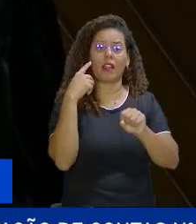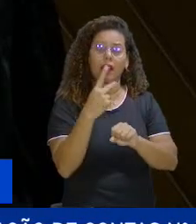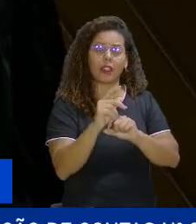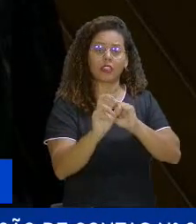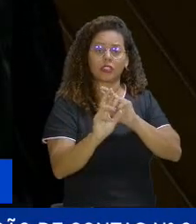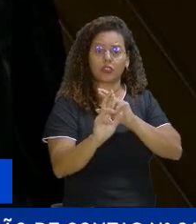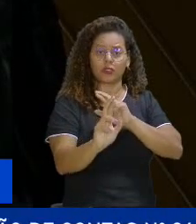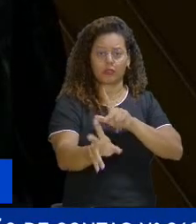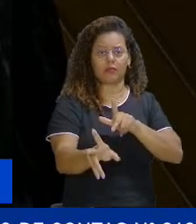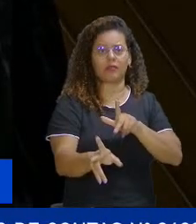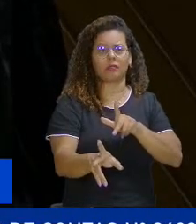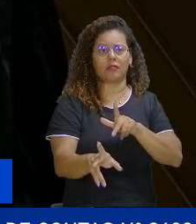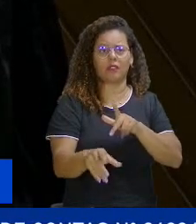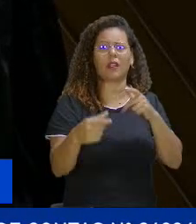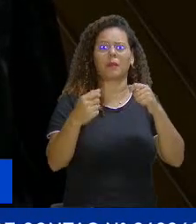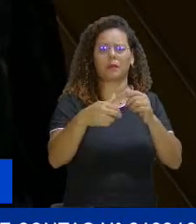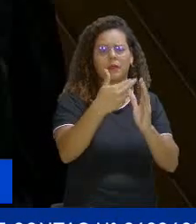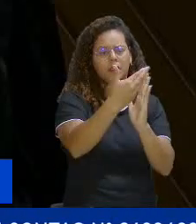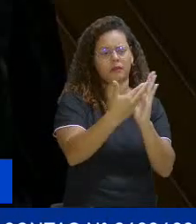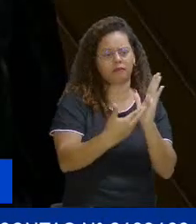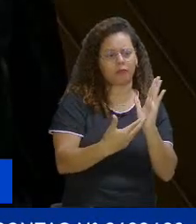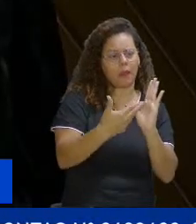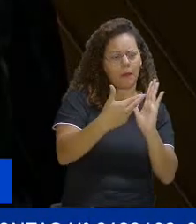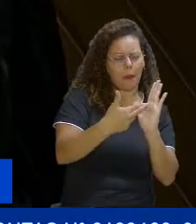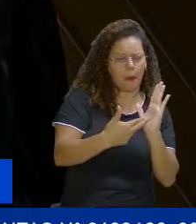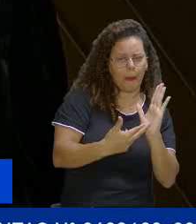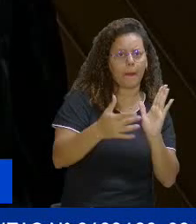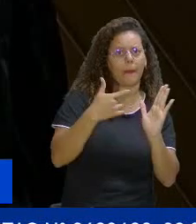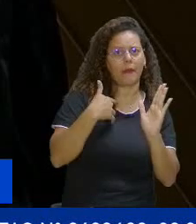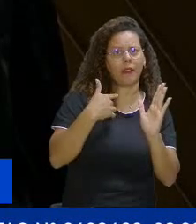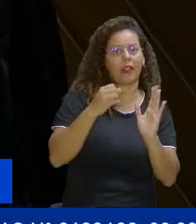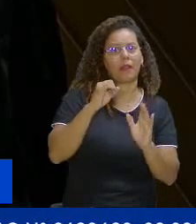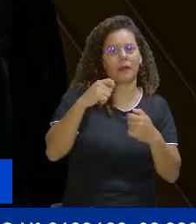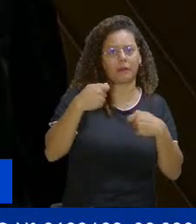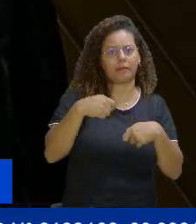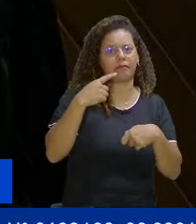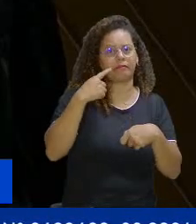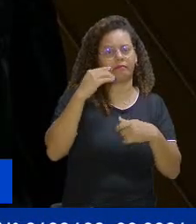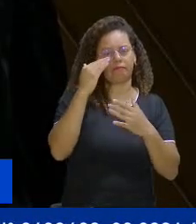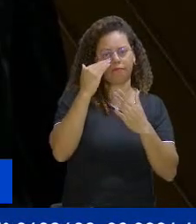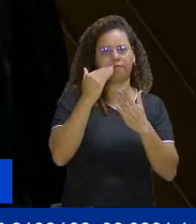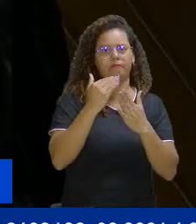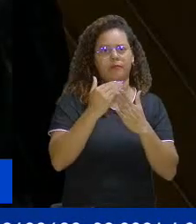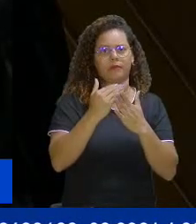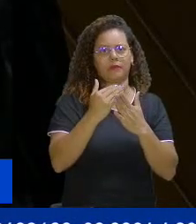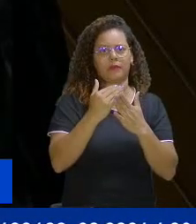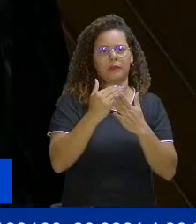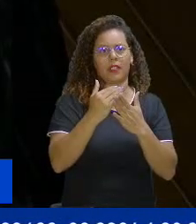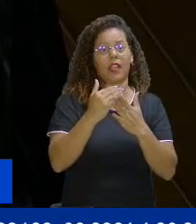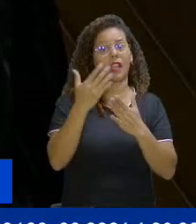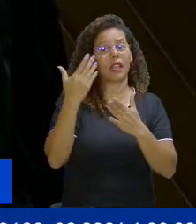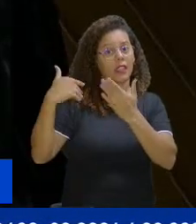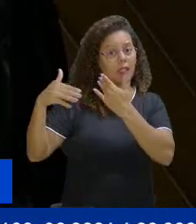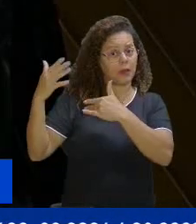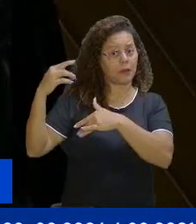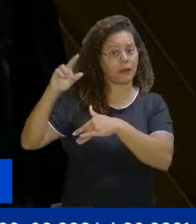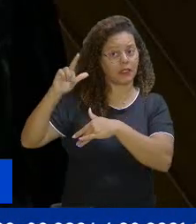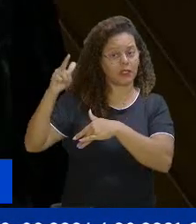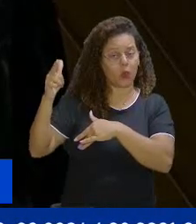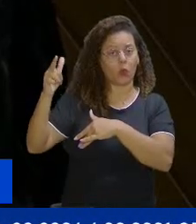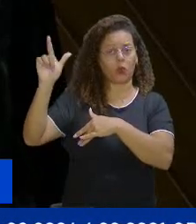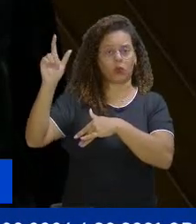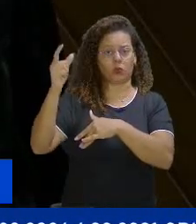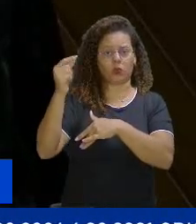da necessidade de registro de militância, motivo pelo qual deixo de segui-lo. Naquele caso, constatou-se um